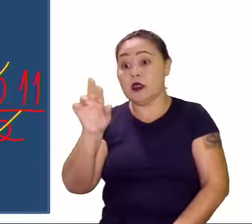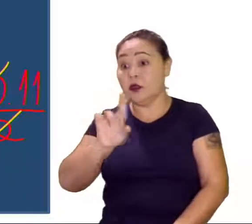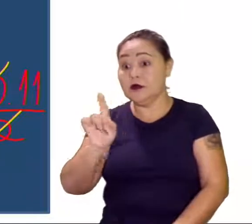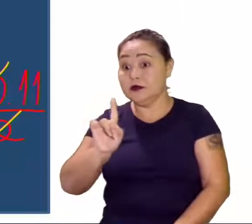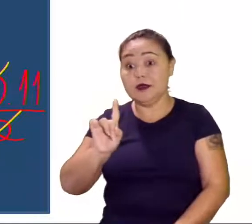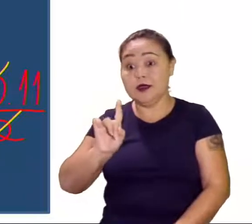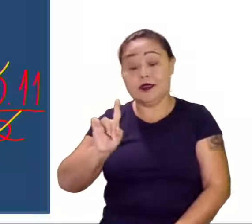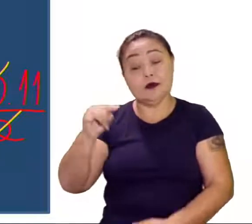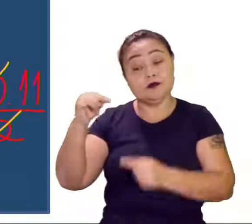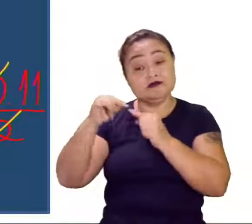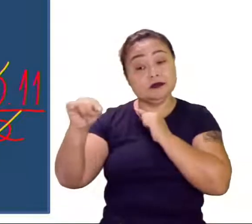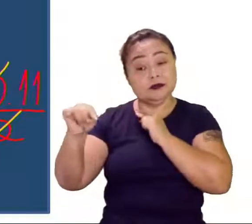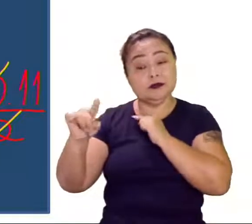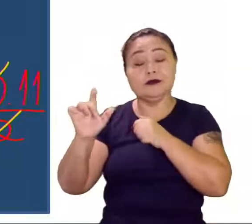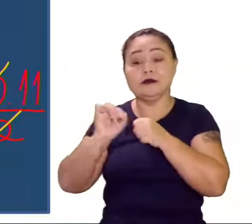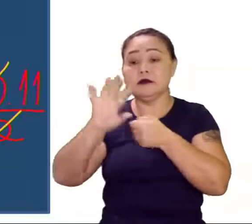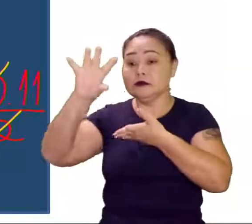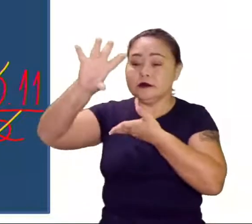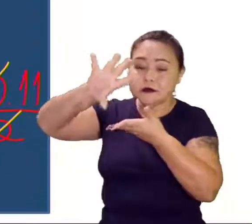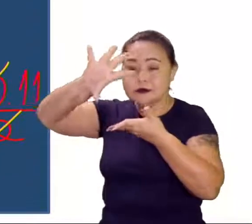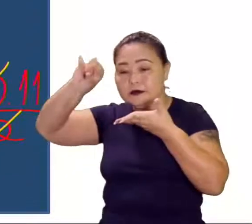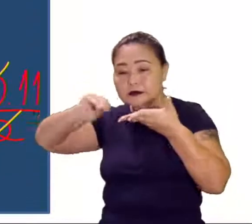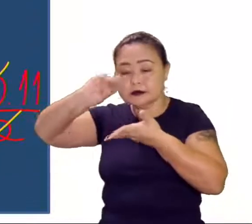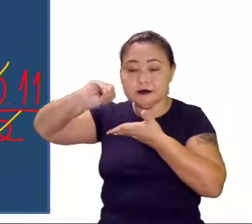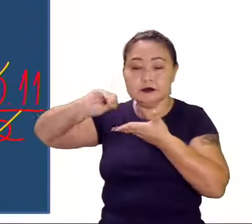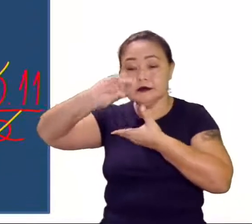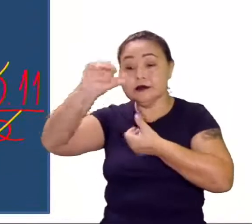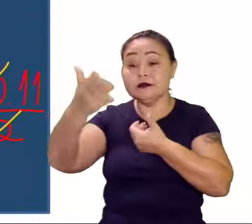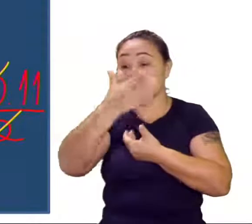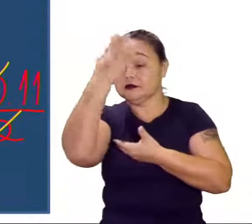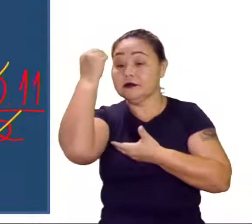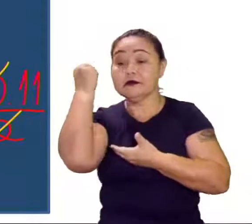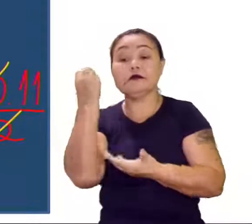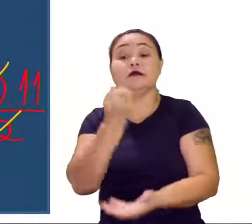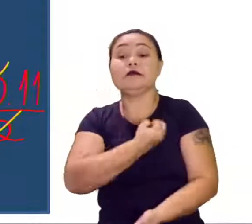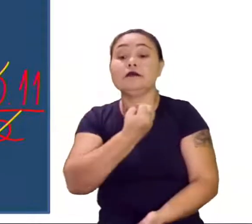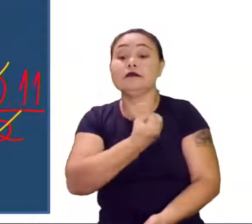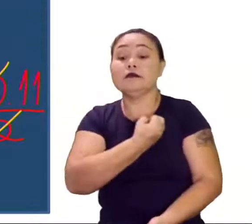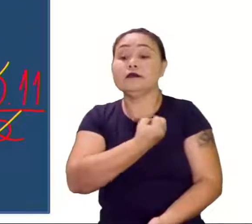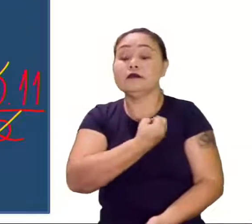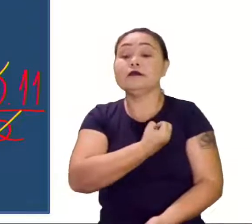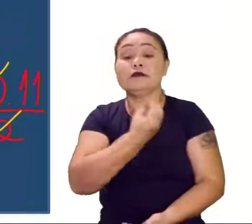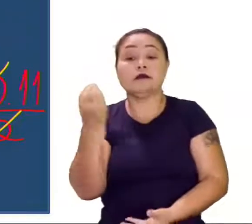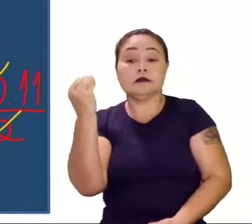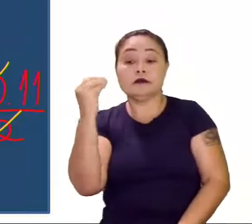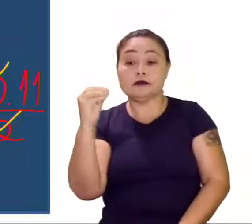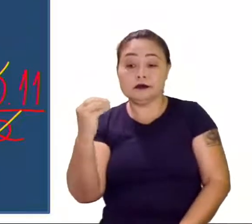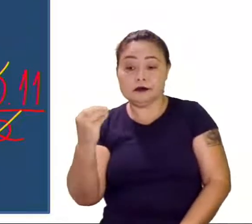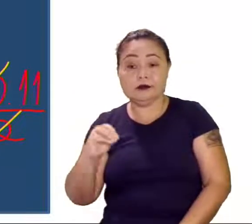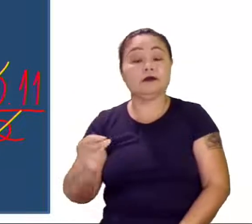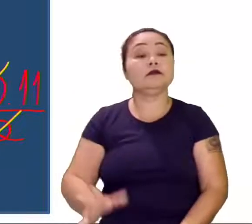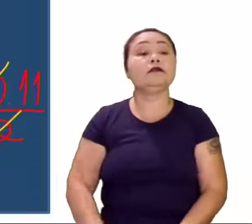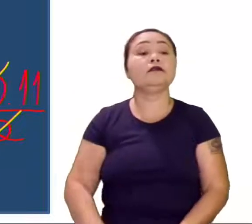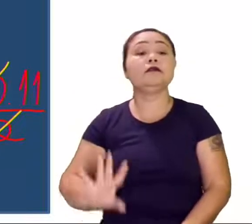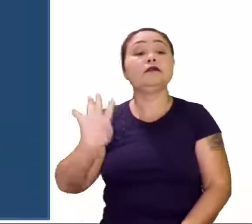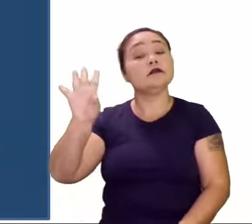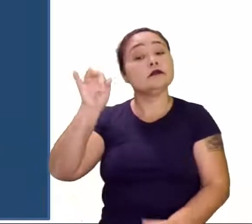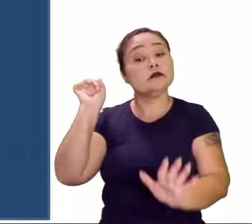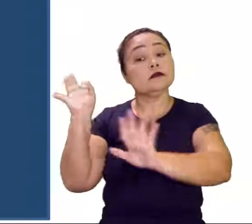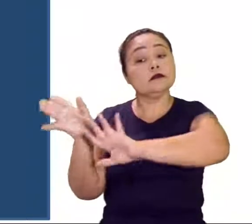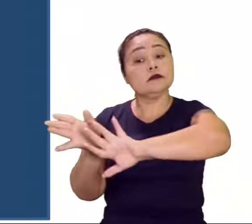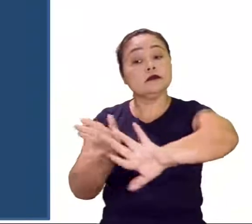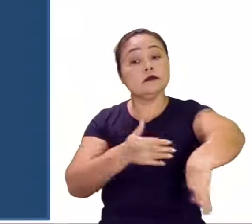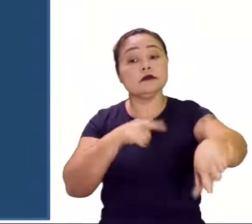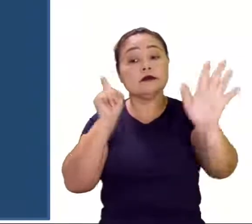Uma coisa lógica. É que às vezes a gente copia e cola e esquece de substituir os valores, certo? Certinho. Vamos lá, então, na pergunta de número 3.